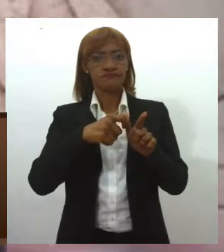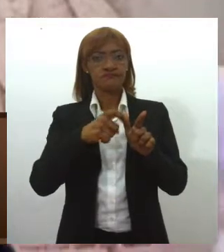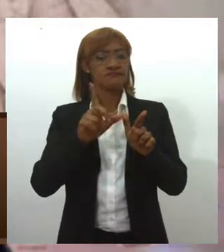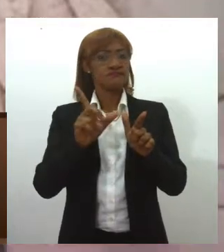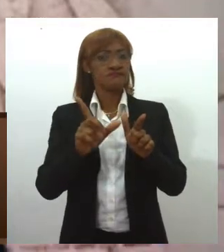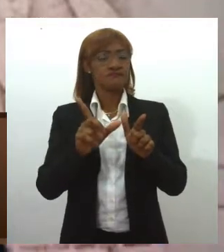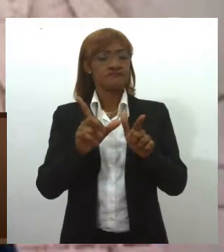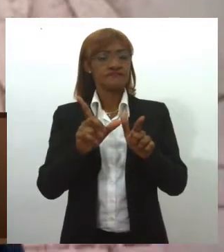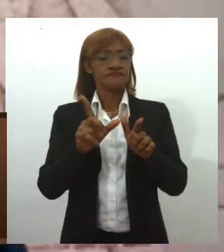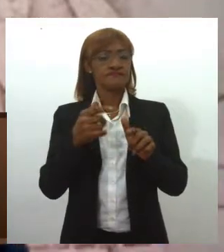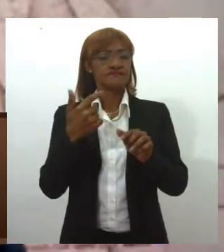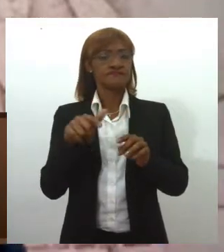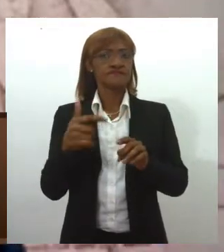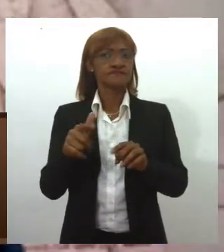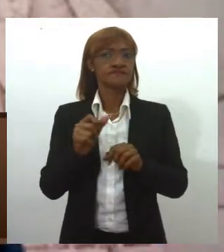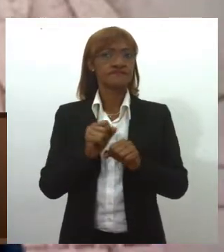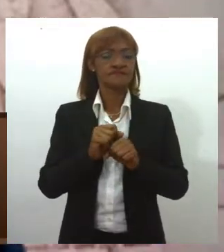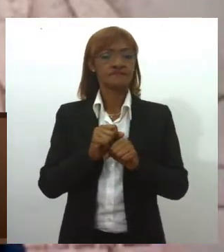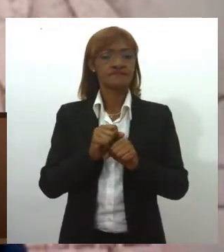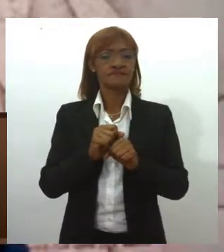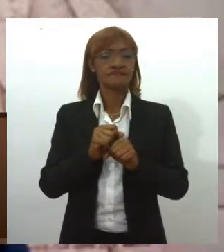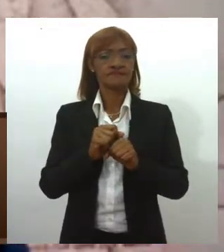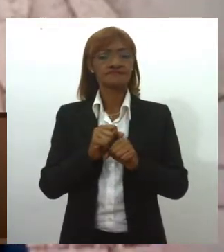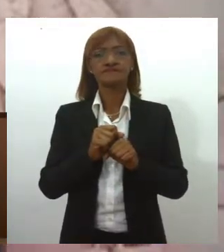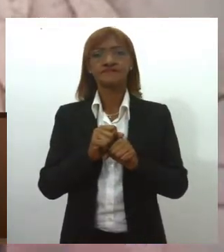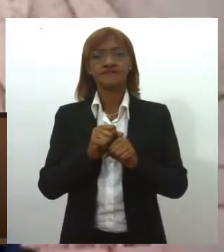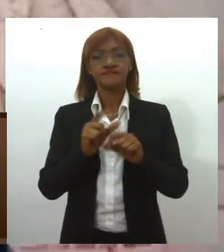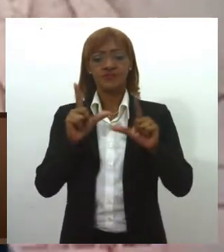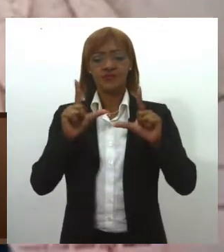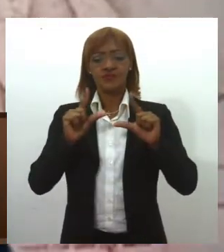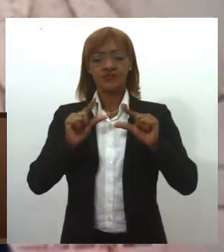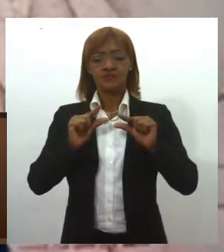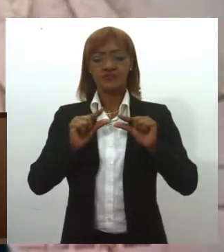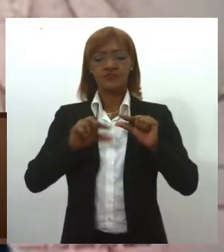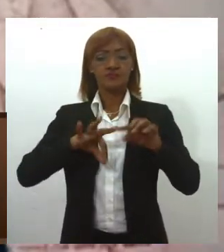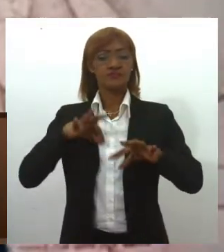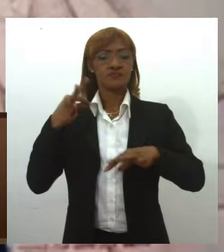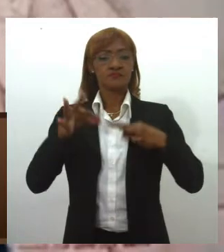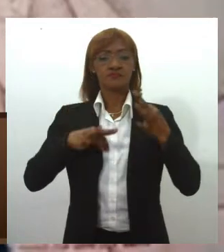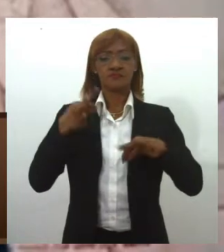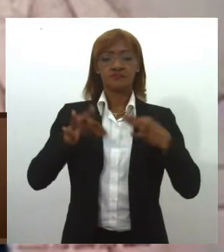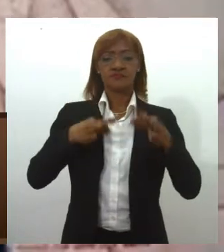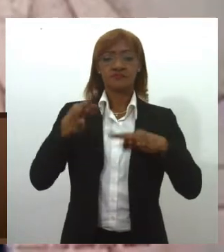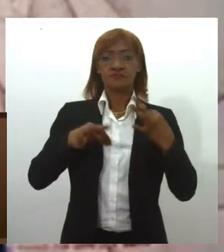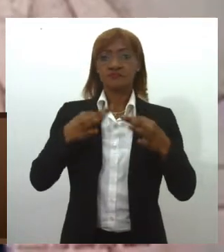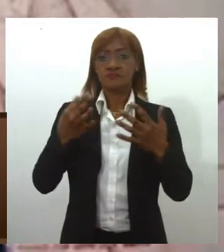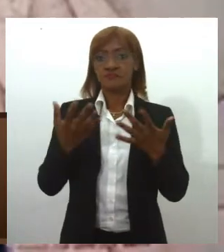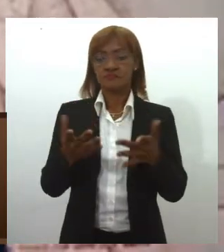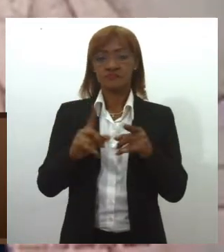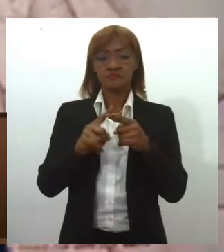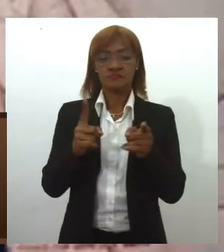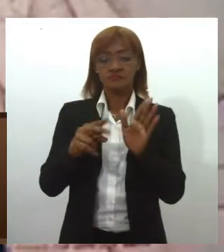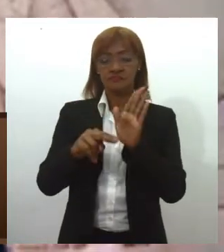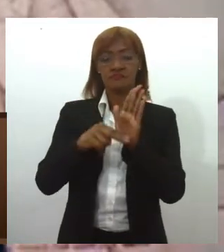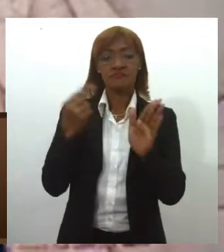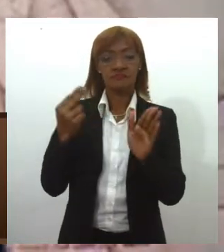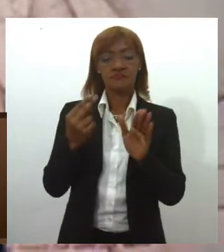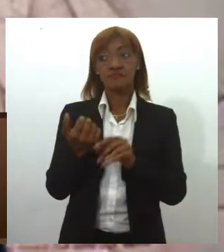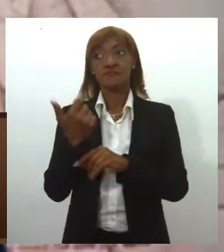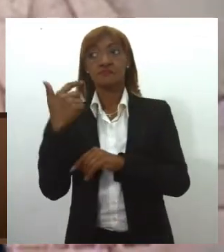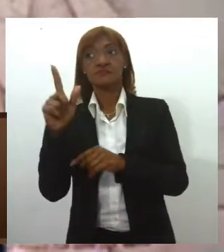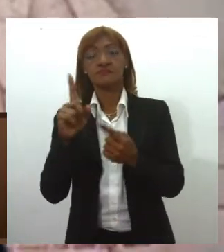risco de disfunção sexual, enquanto a cirurgia tem menos risco de levar a outros